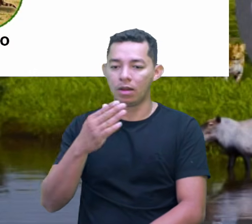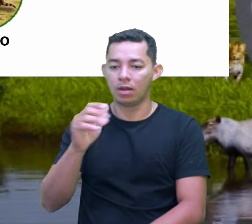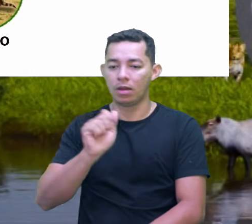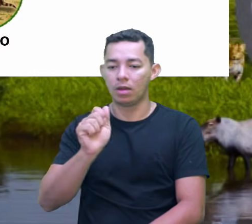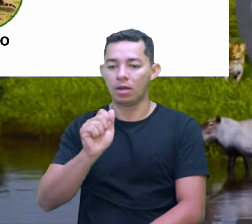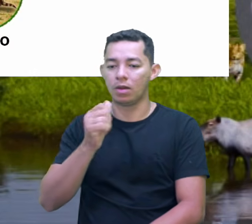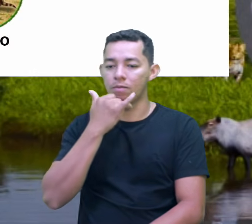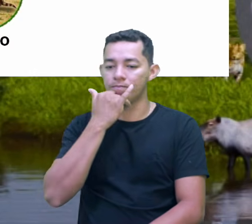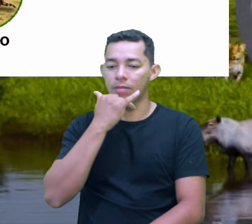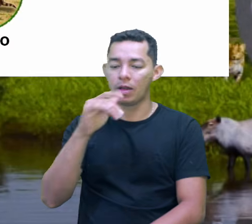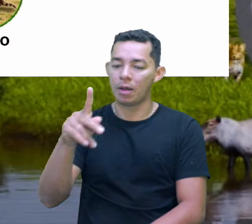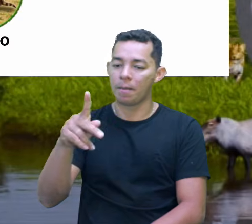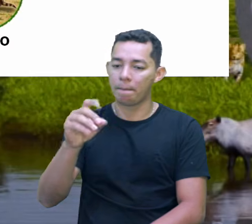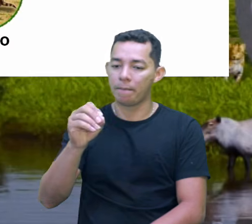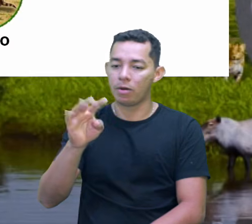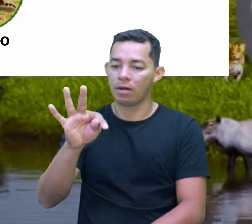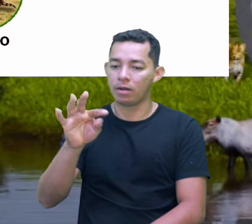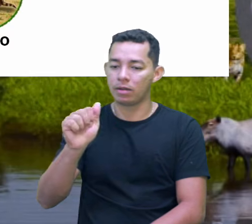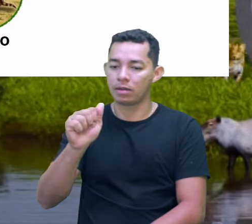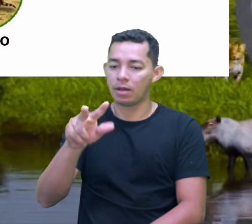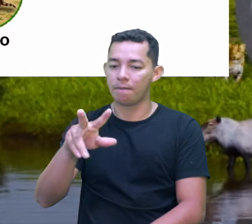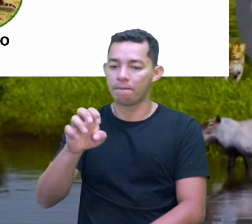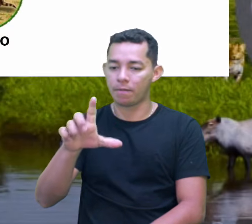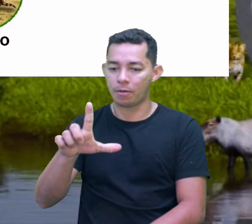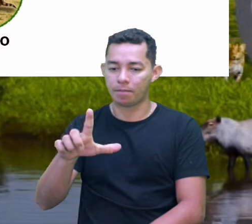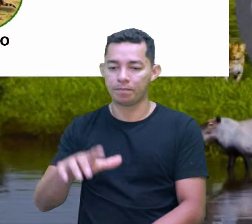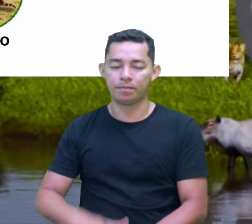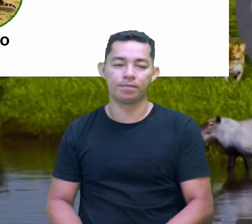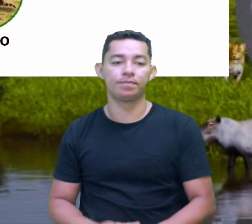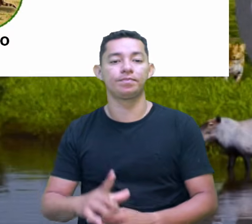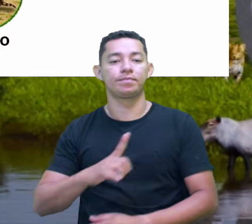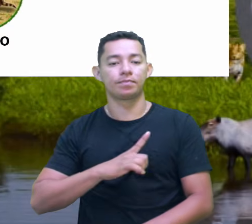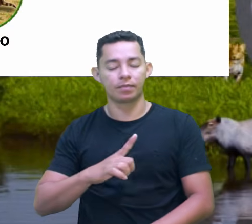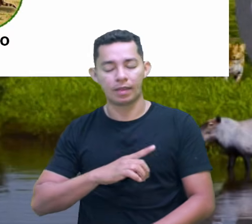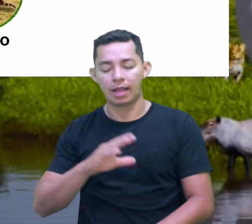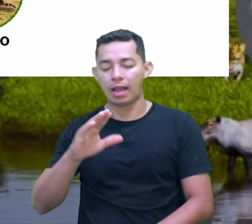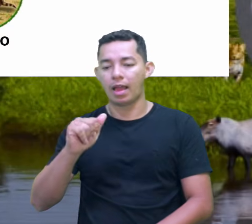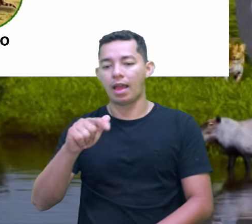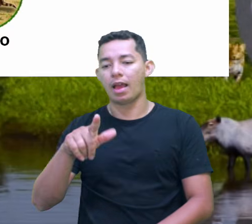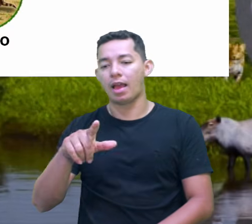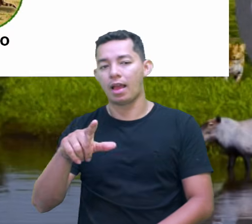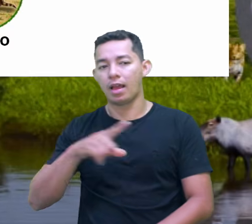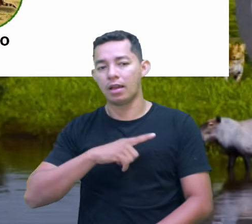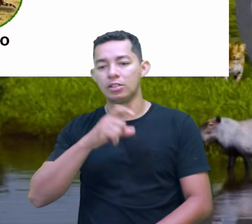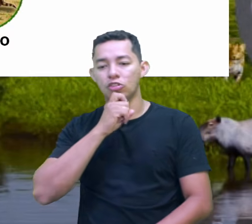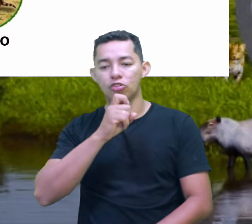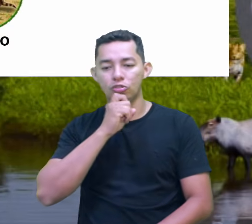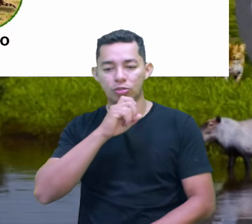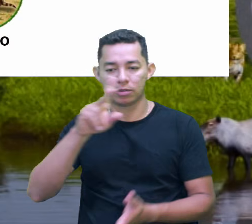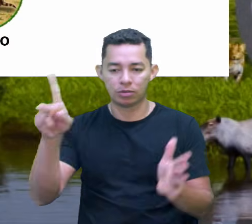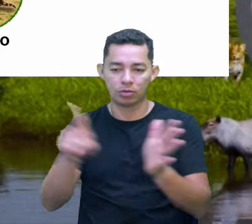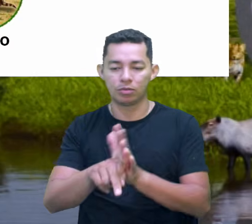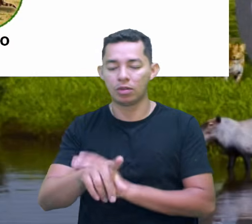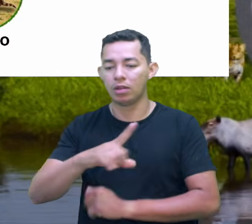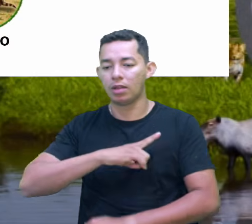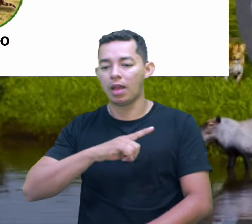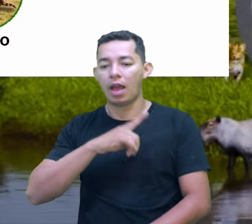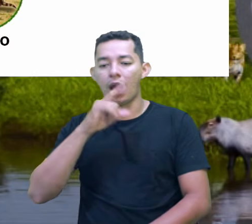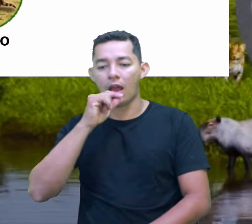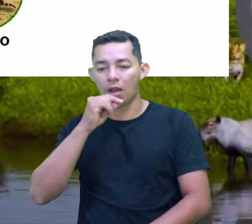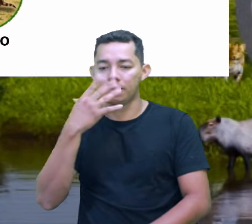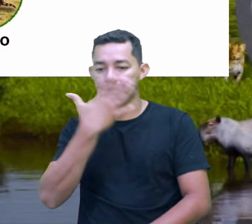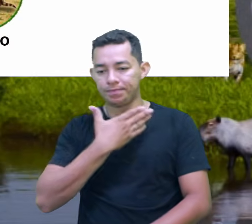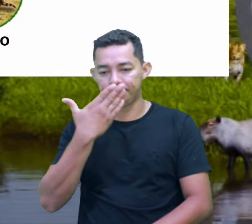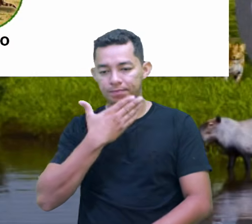possível de consumo, né? Então a gente tem aí as calotas polares, a gente tem gelo, a gente tem água doce,